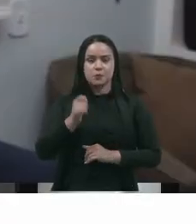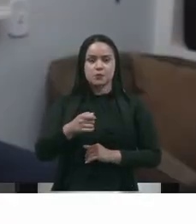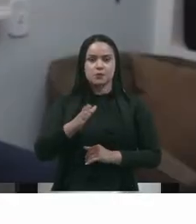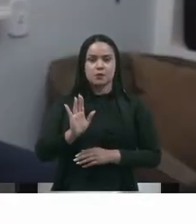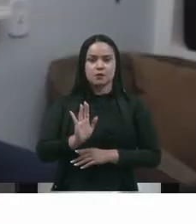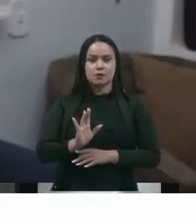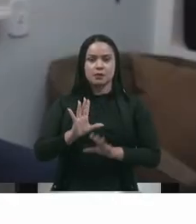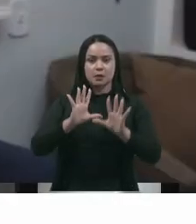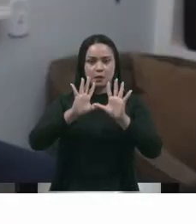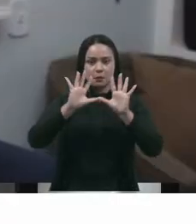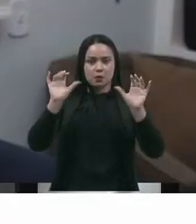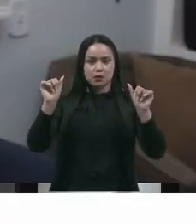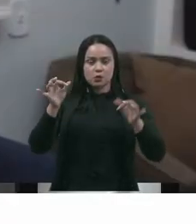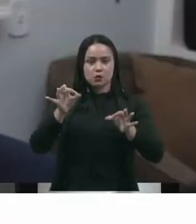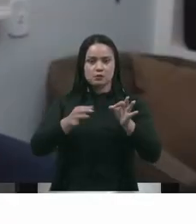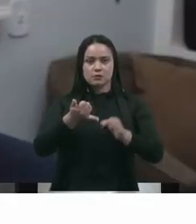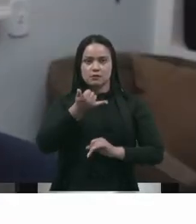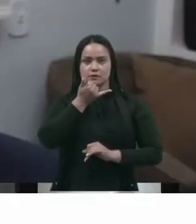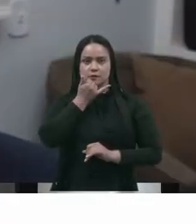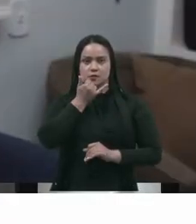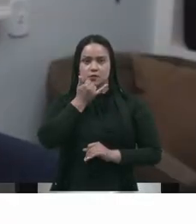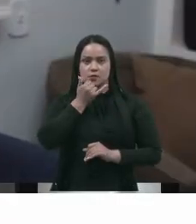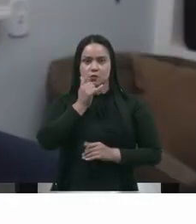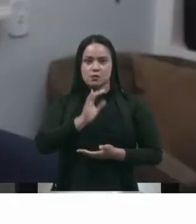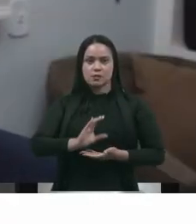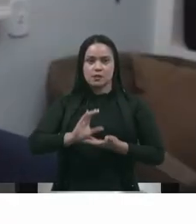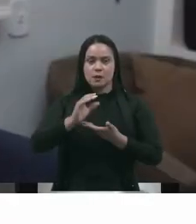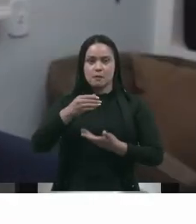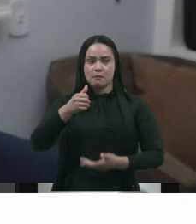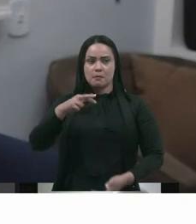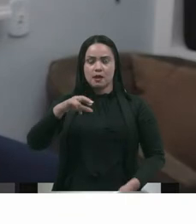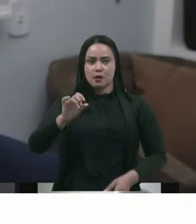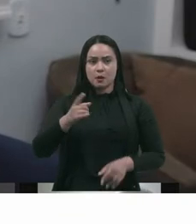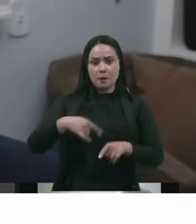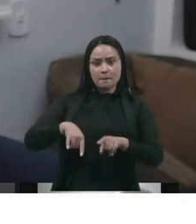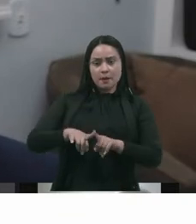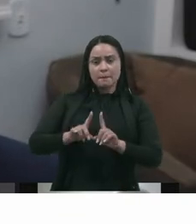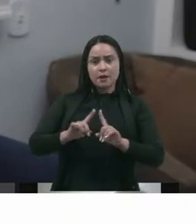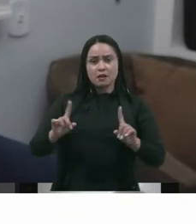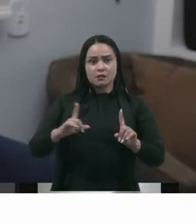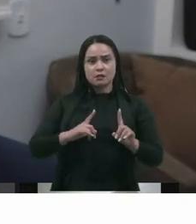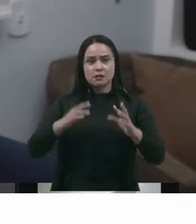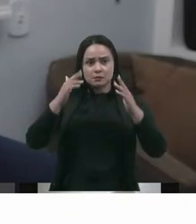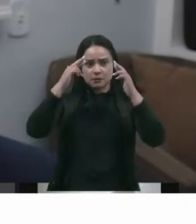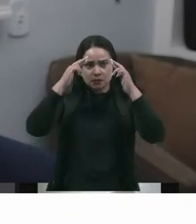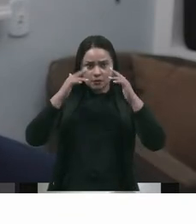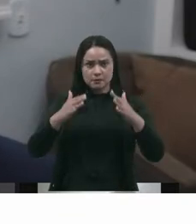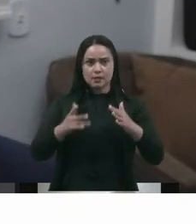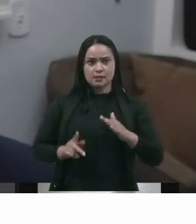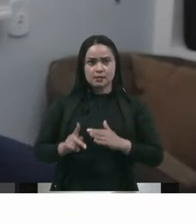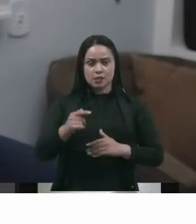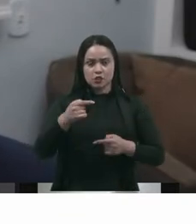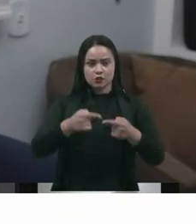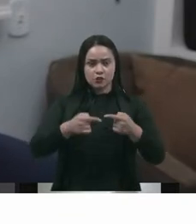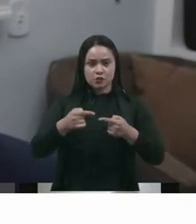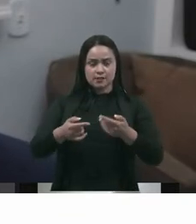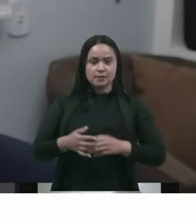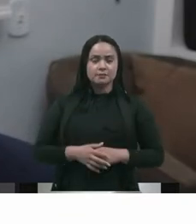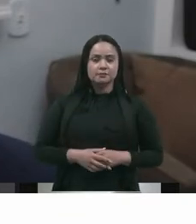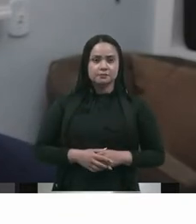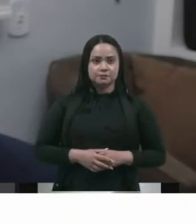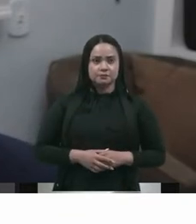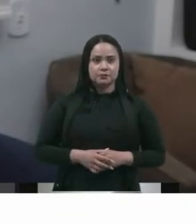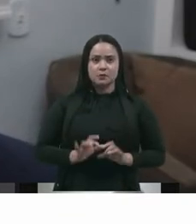de Justiça. Eu peço vênia aqui ao conselheiro Mário, aos partes que acompanham, mas eu vou respeitosamente seguir a divergência.